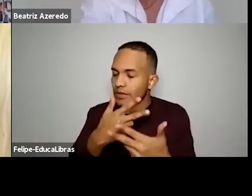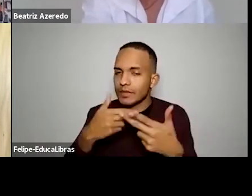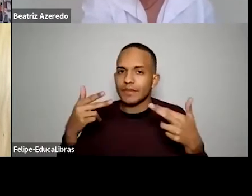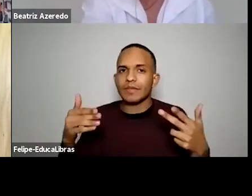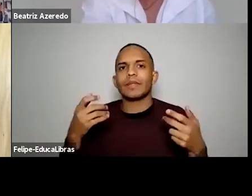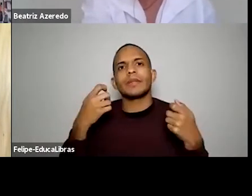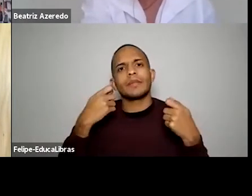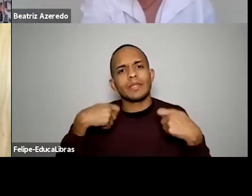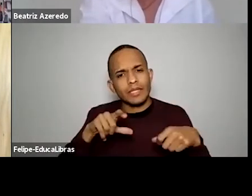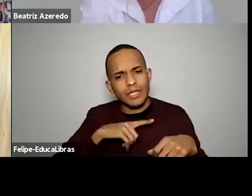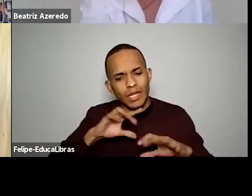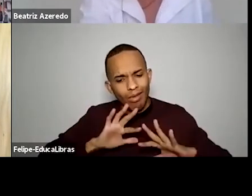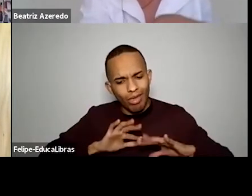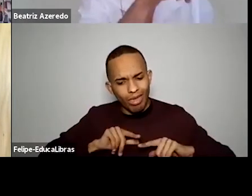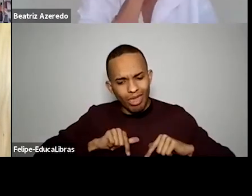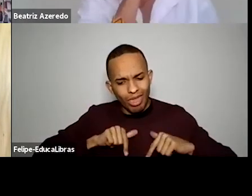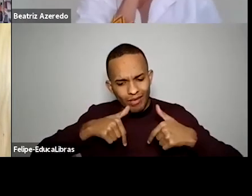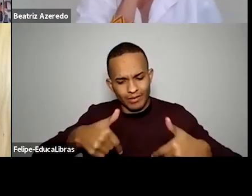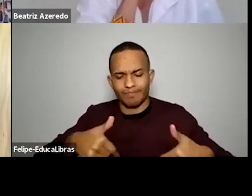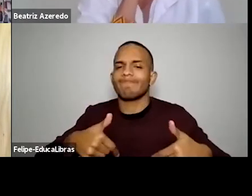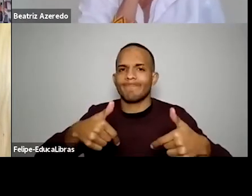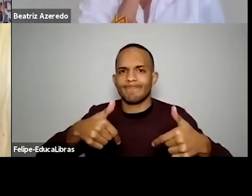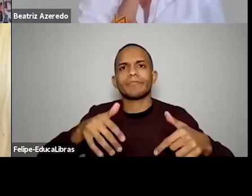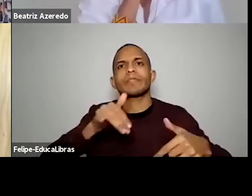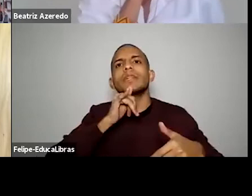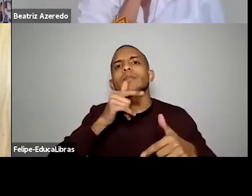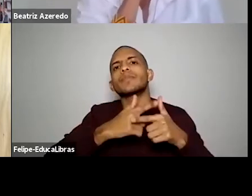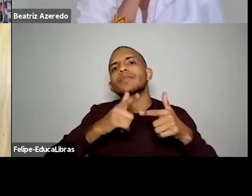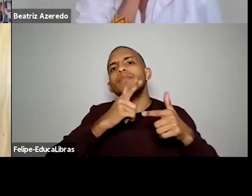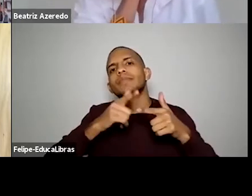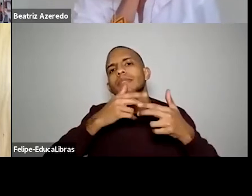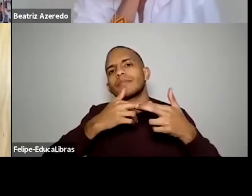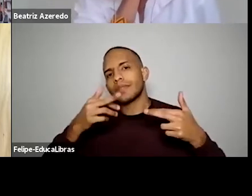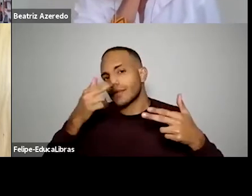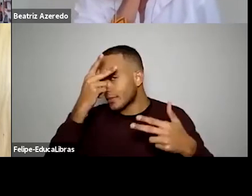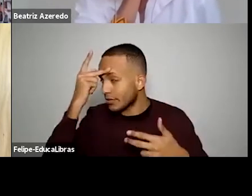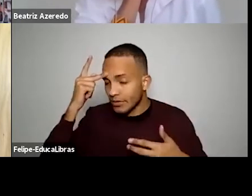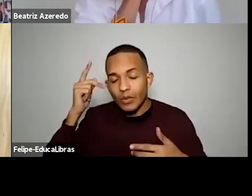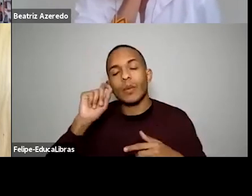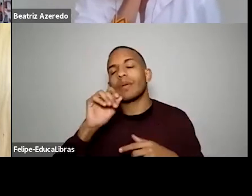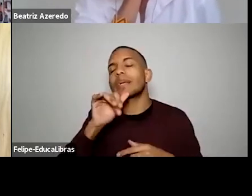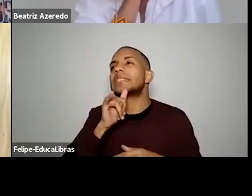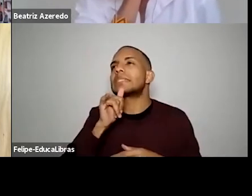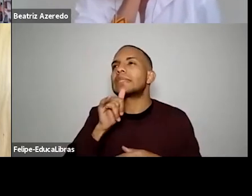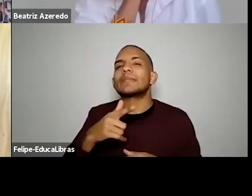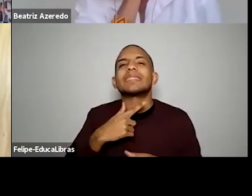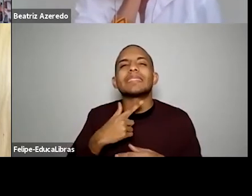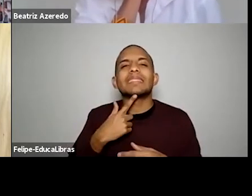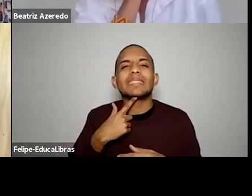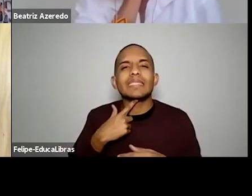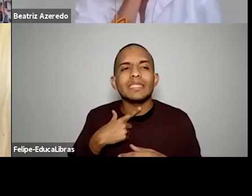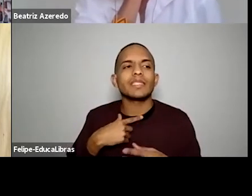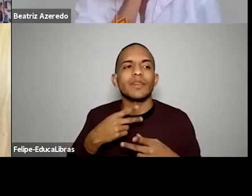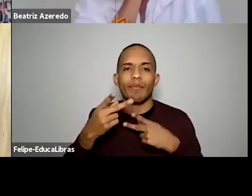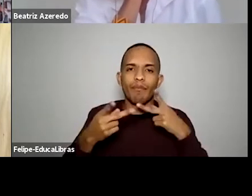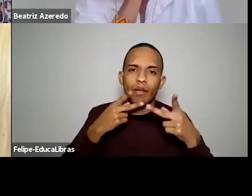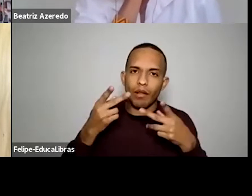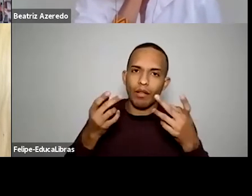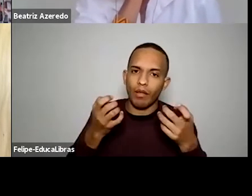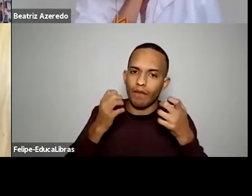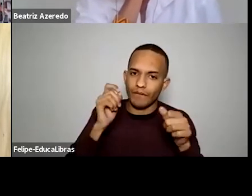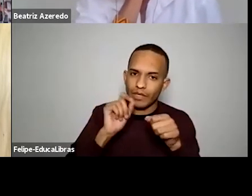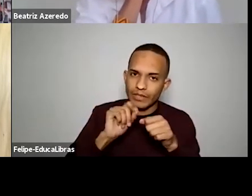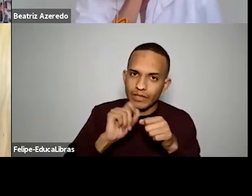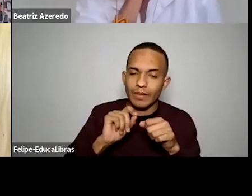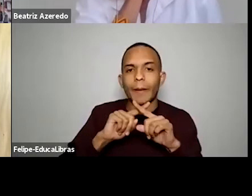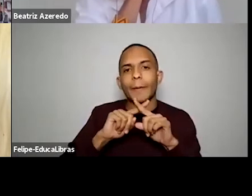iniciativa, né? Eu acho que o problema de muitas pessoas é que têm super intenção, falam o que querem fazer, mas na hora